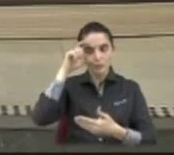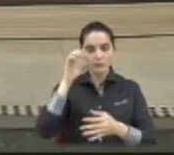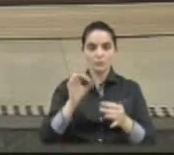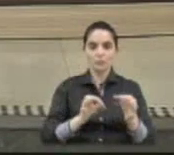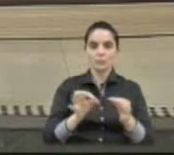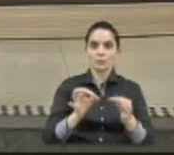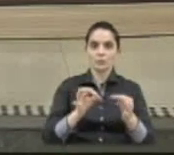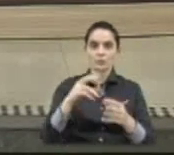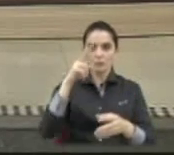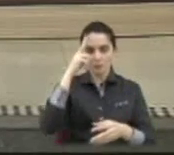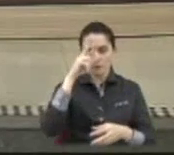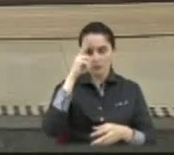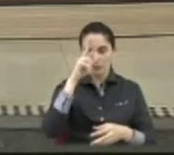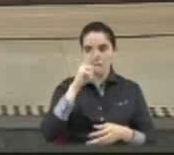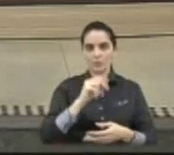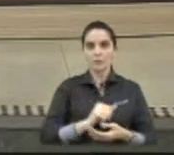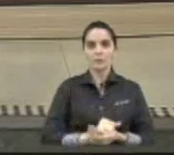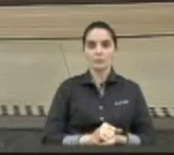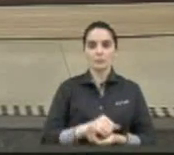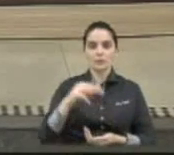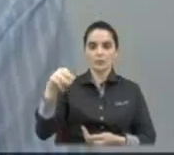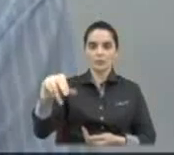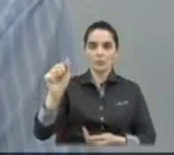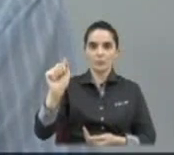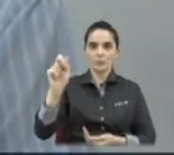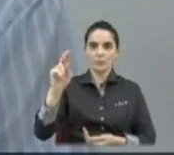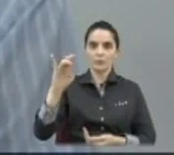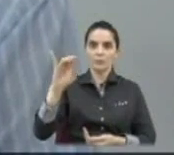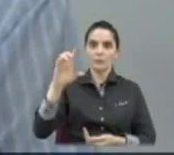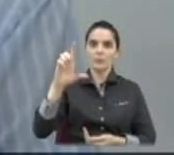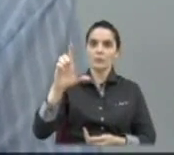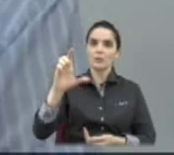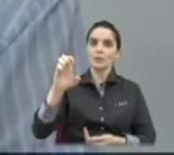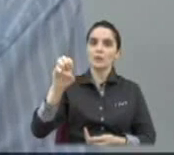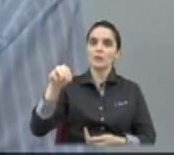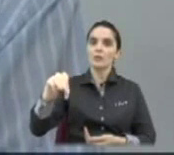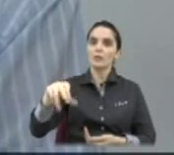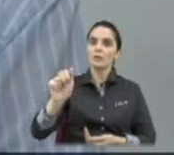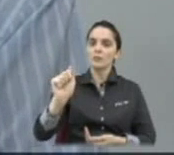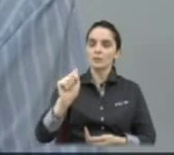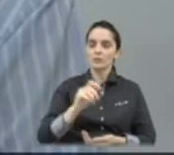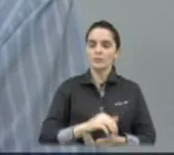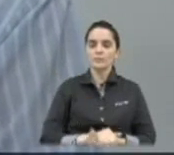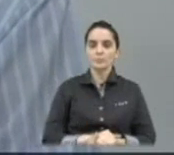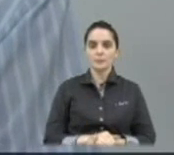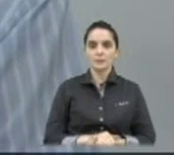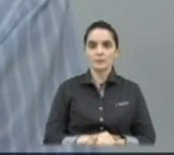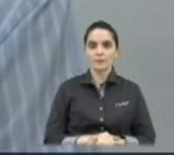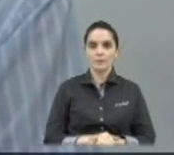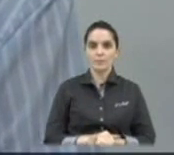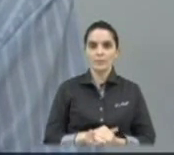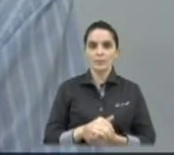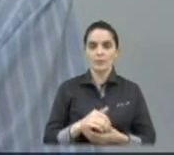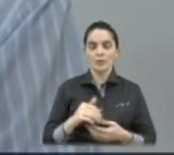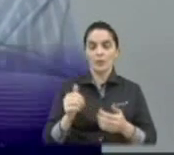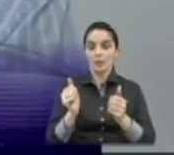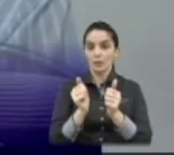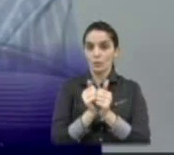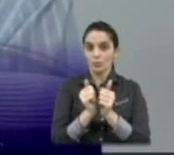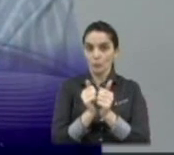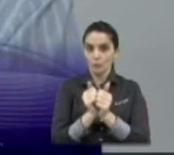pela lembrança da Marilena Ramalho. Ela era filiada no Partido dos